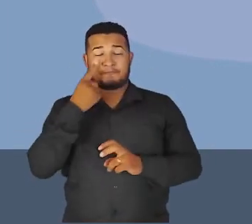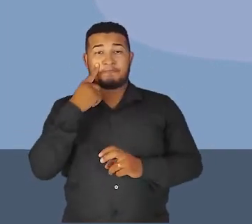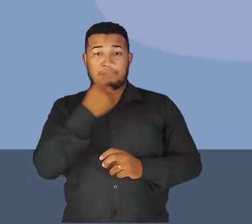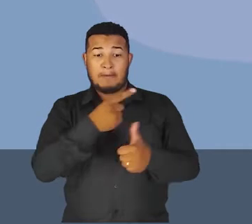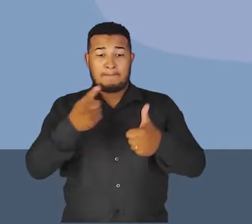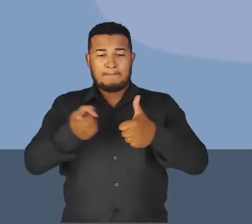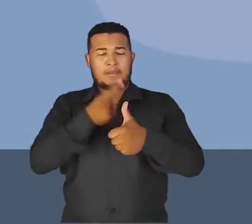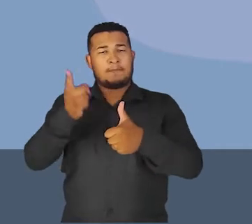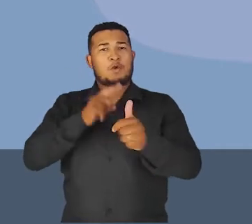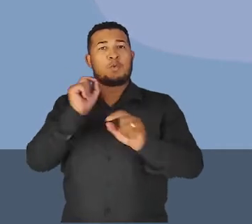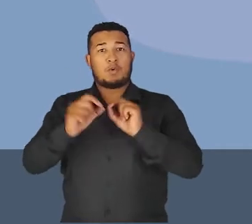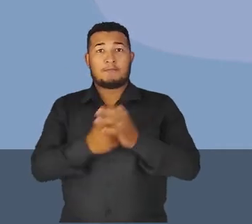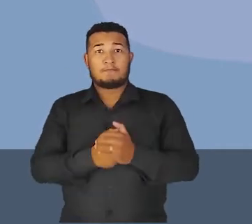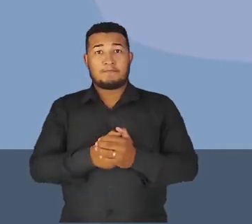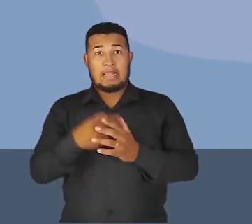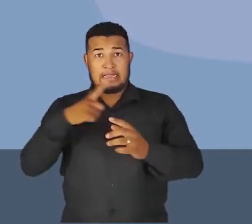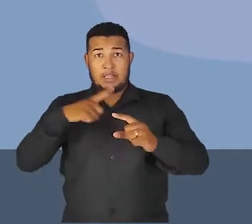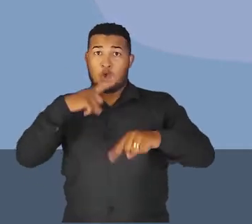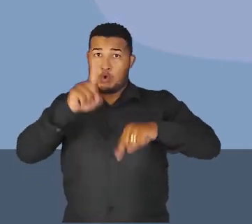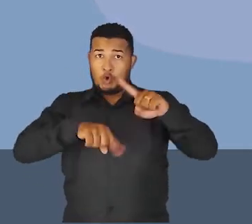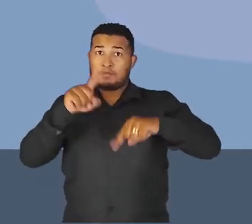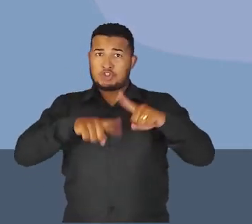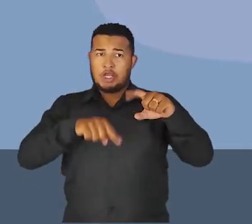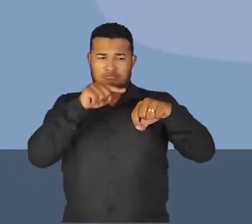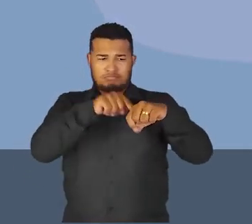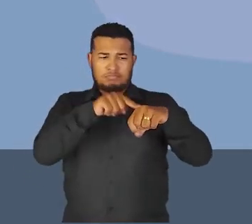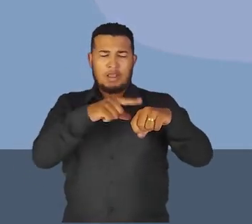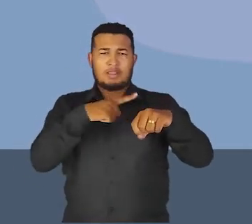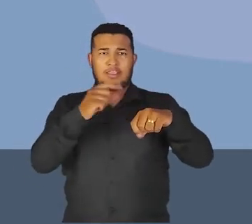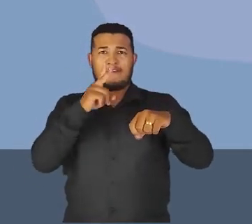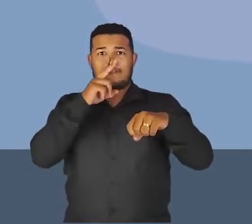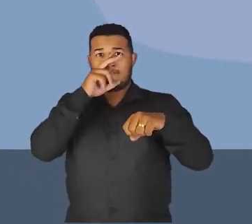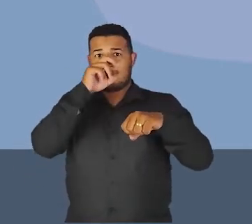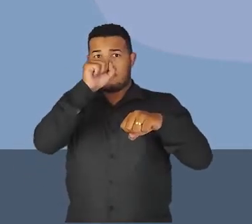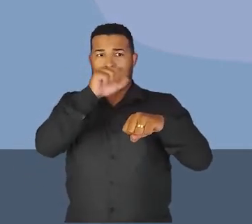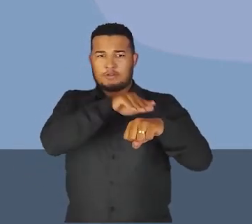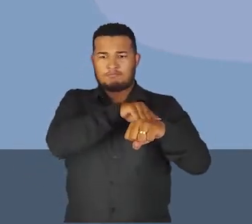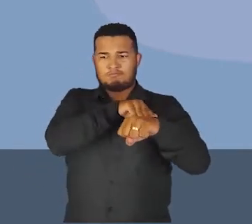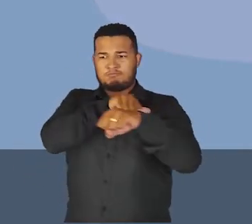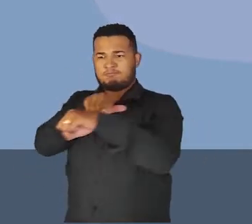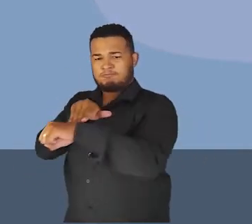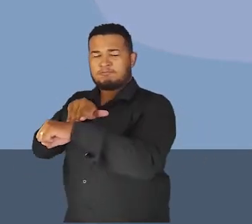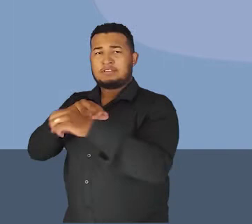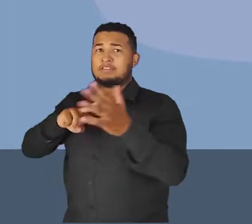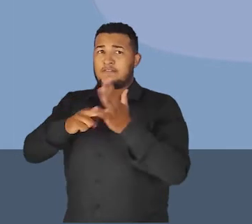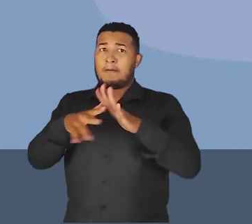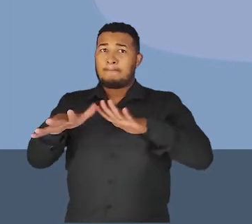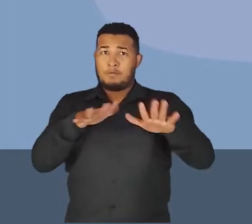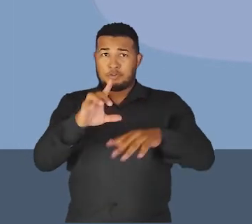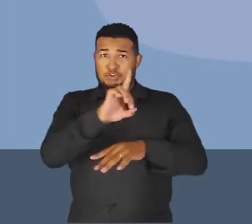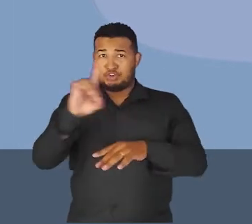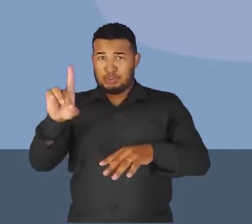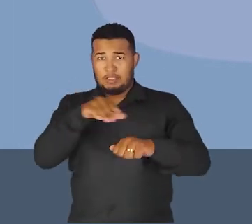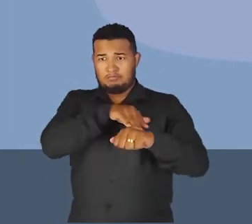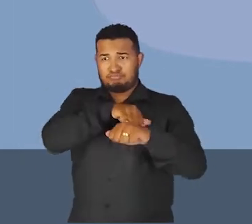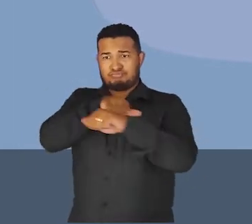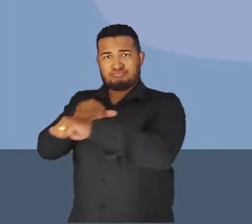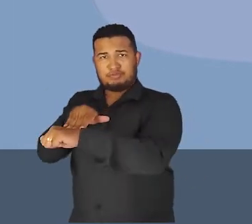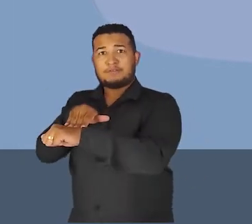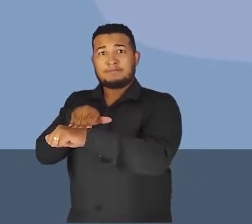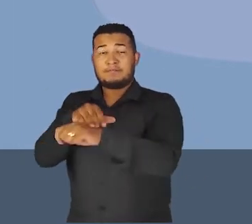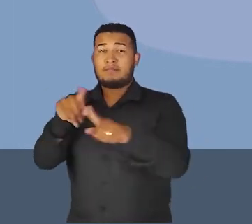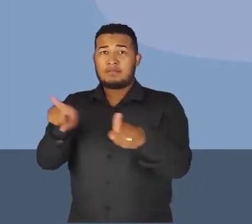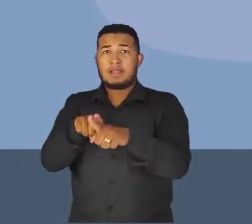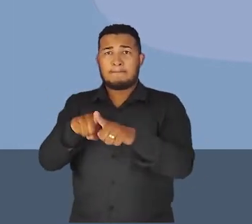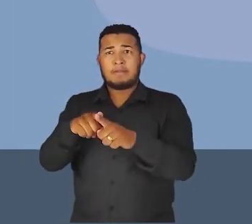primeiro caso. Nós temos um objeto que está tendo uma força que puxa ele para a direita, então ele está se locomovendo para a direita, e o deslocamento dele